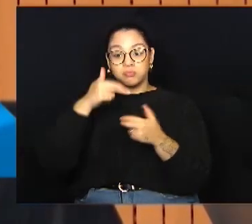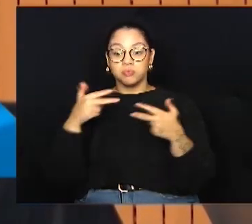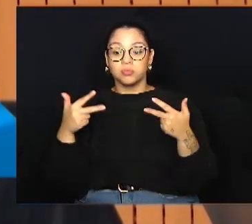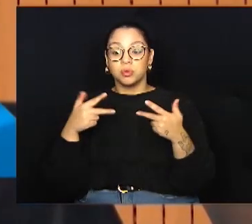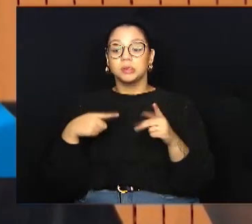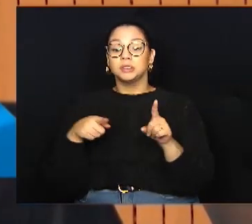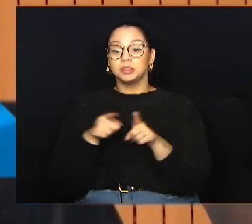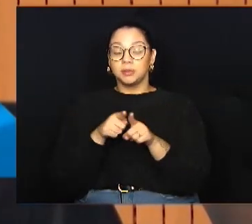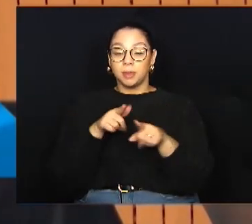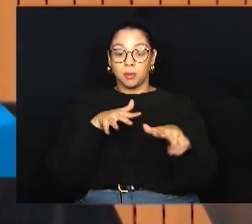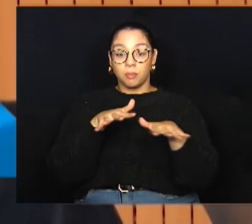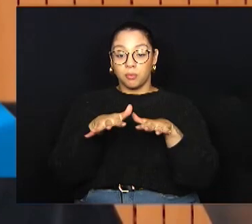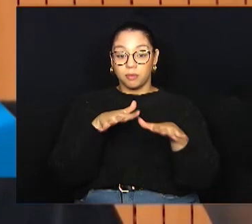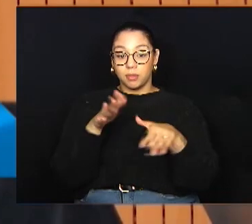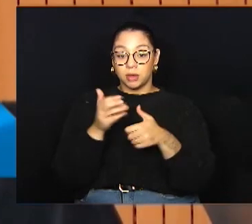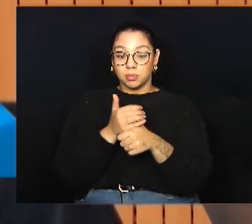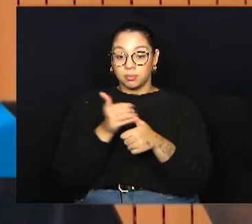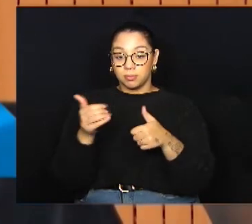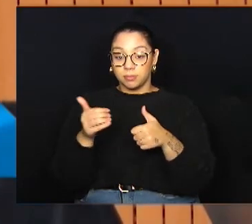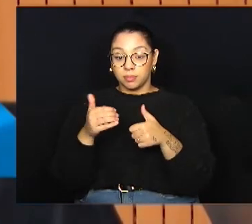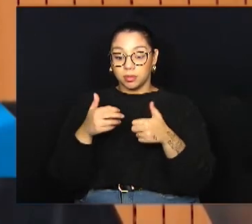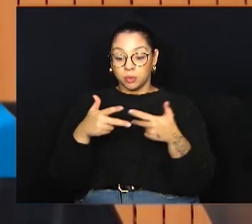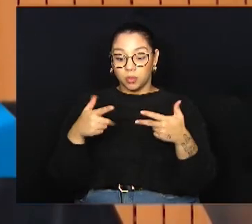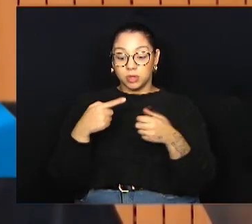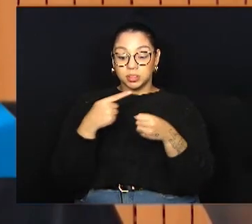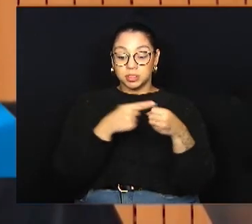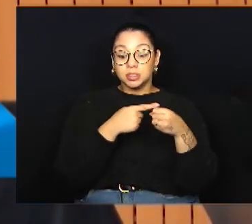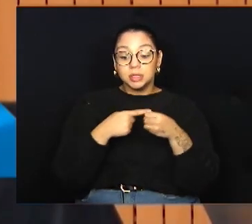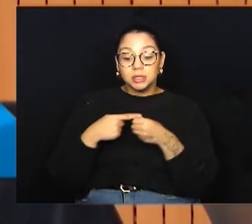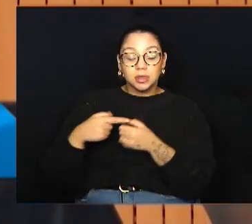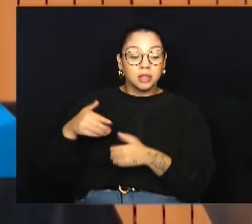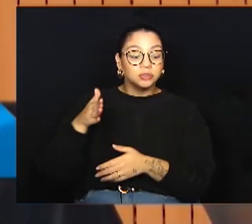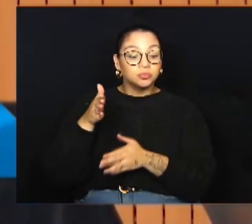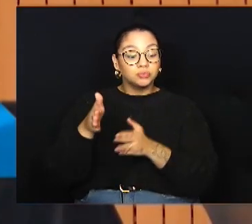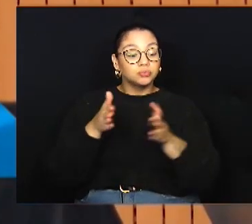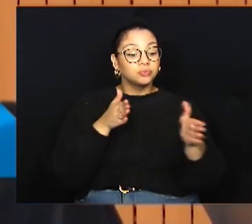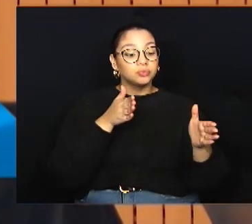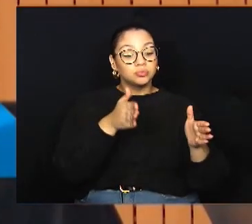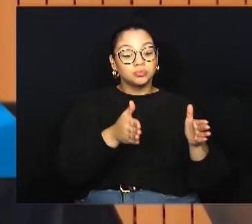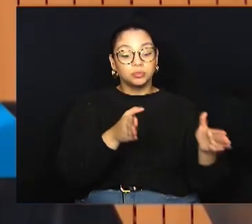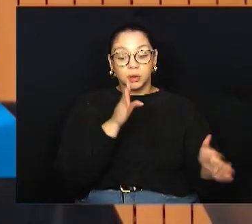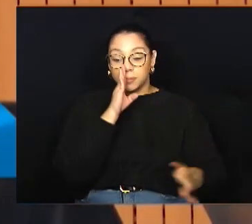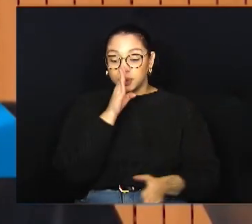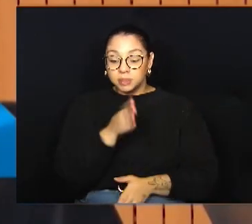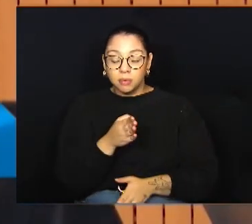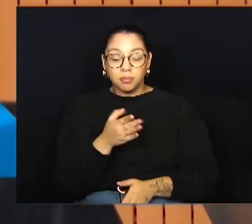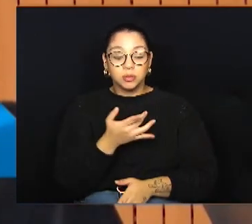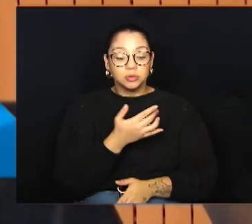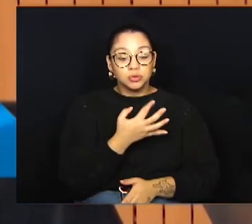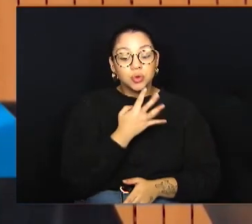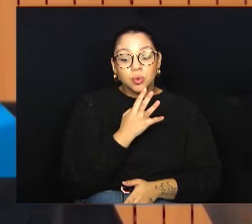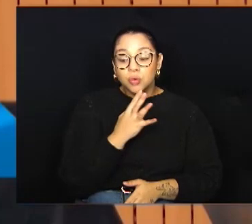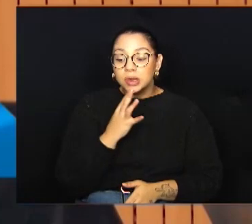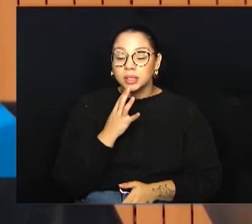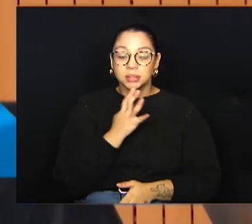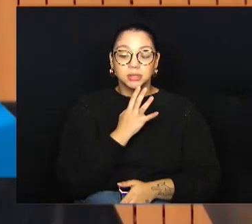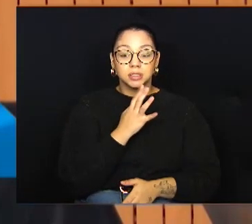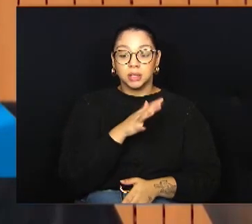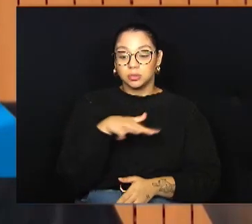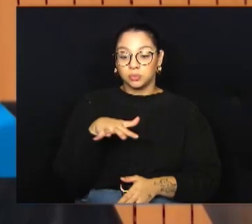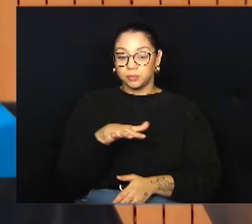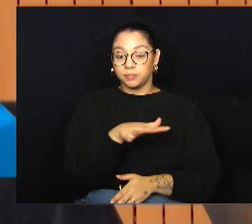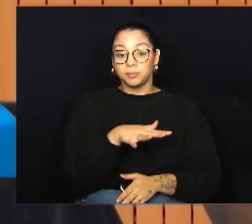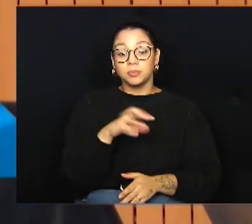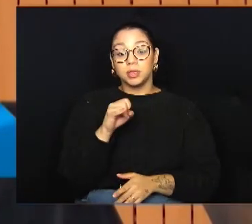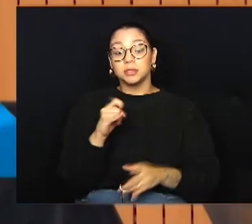nossa movimentação de mandato, de andar um pouco mais a cidade, principalmente ocupando Misa ali, né? Nesse momento, se